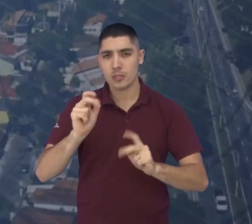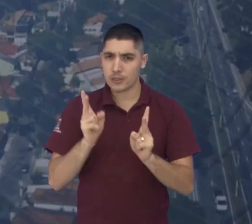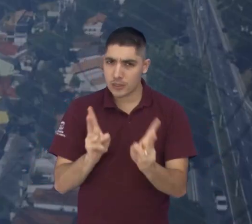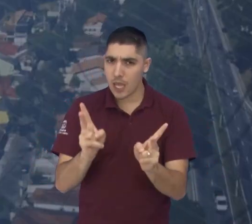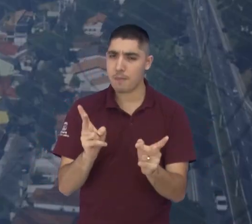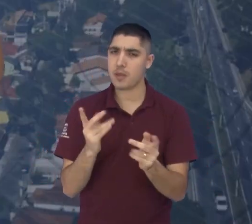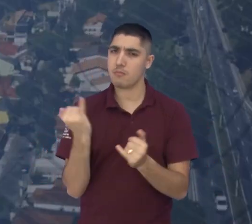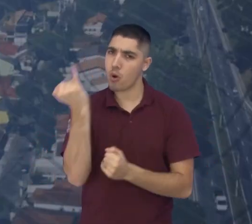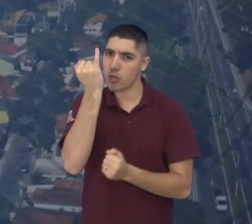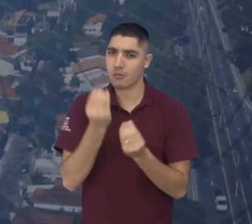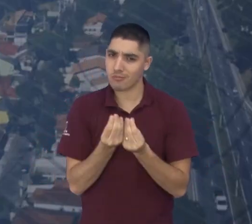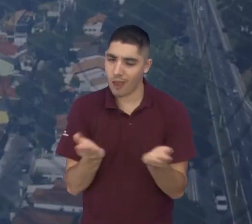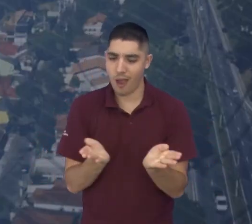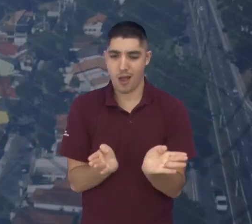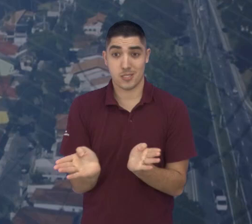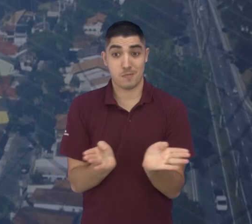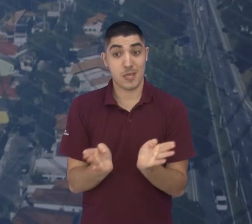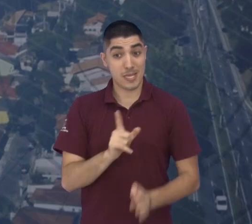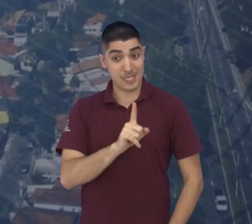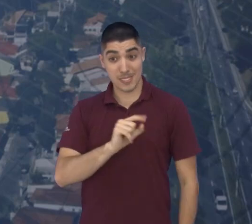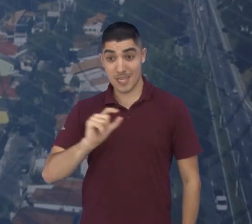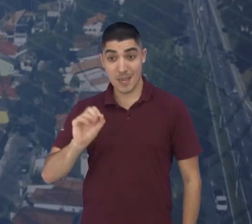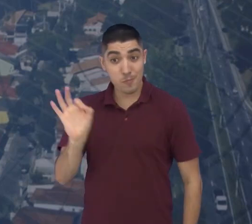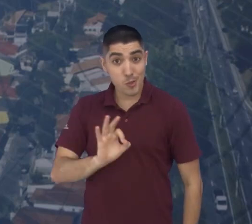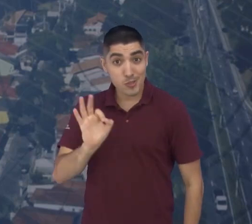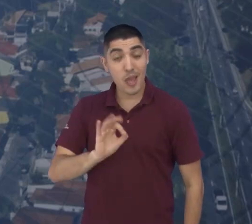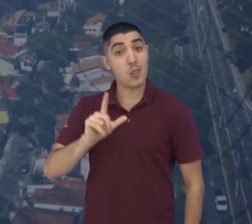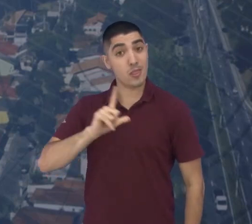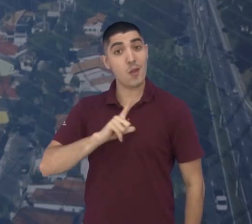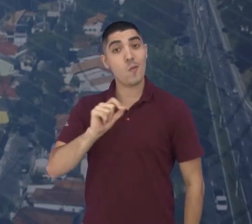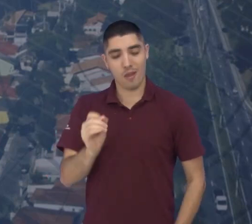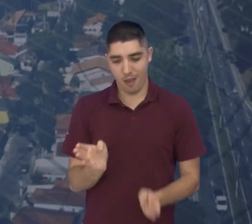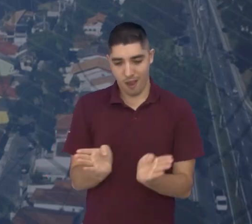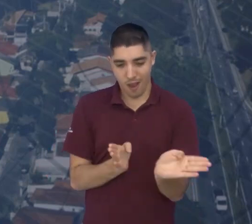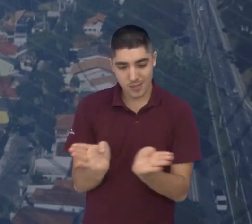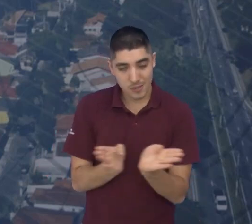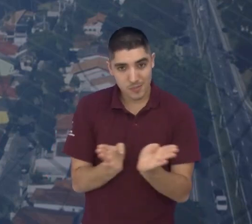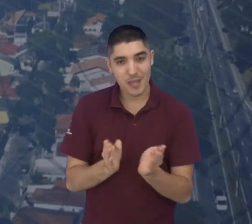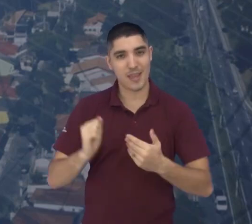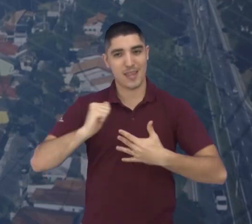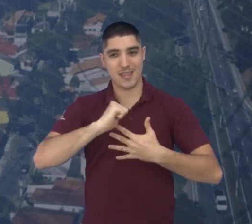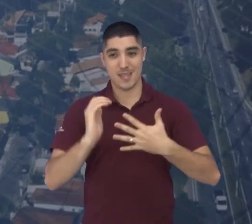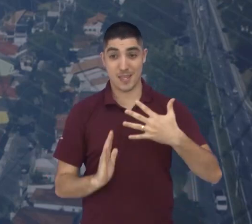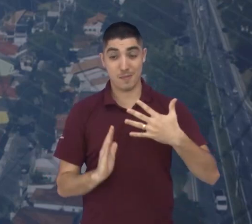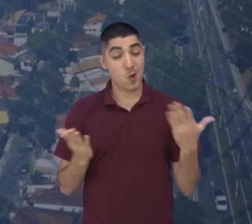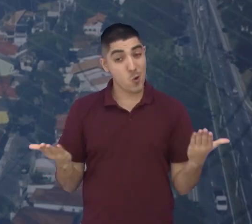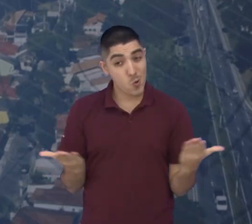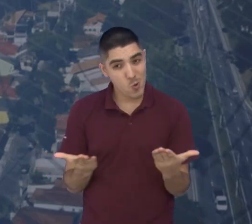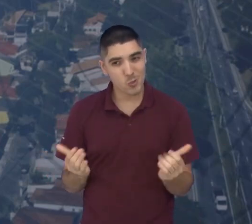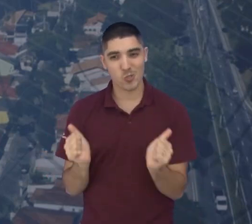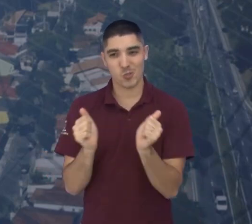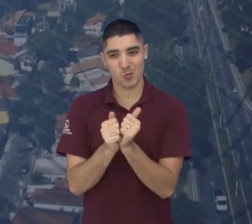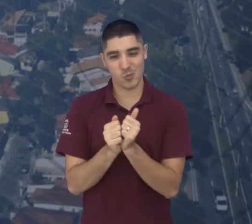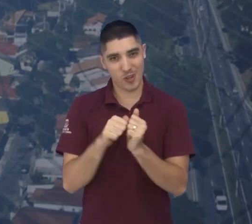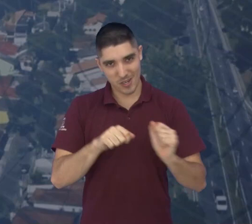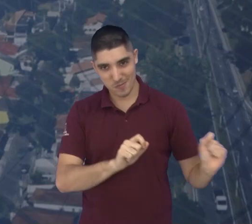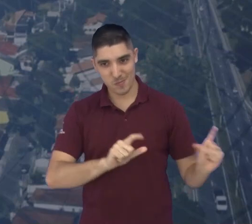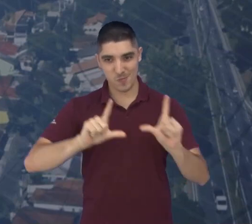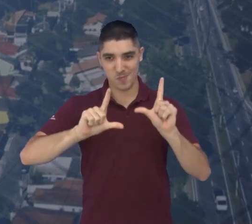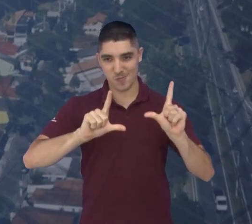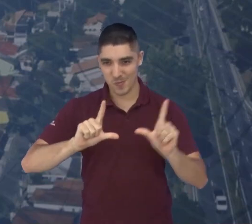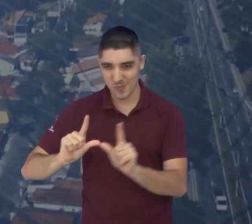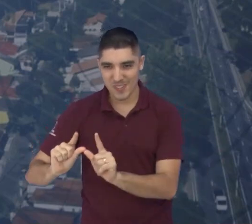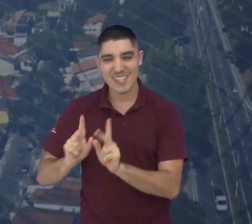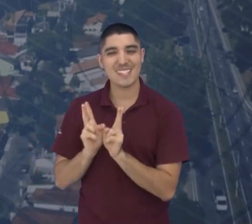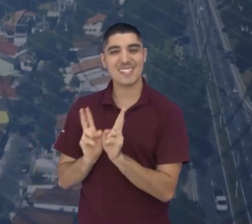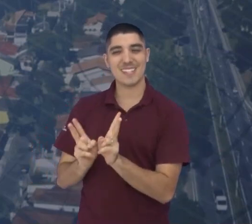acessibilidade, portanto, 100% da nossa programação é traduzida em Libras. E quem estará aqui conosco no Diálogos, como sempre,